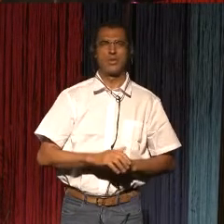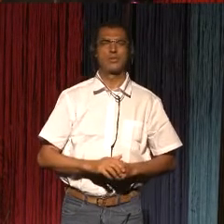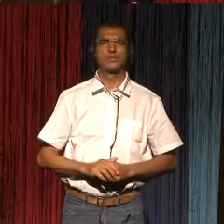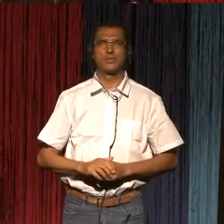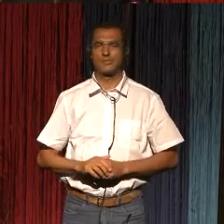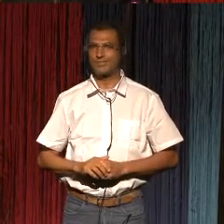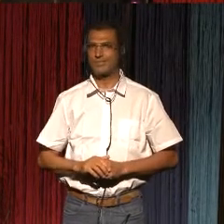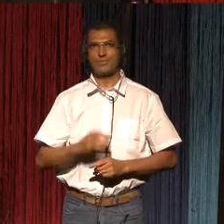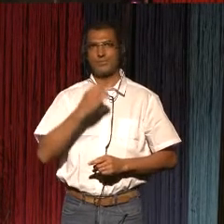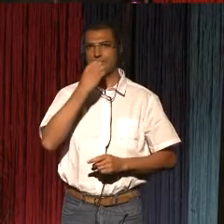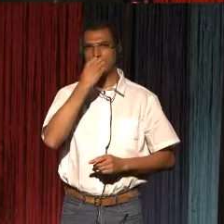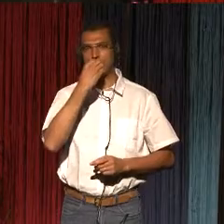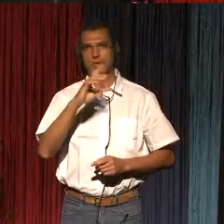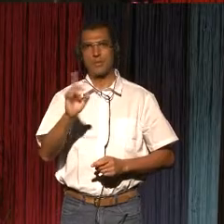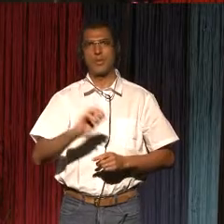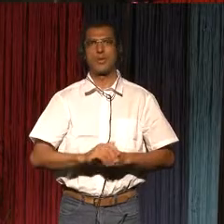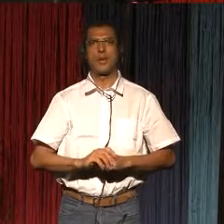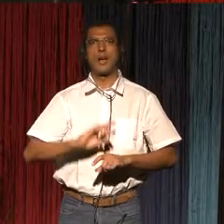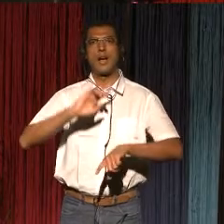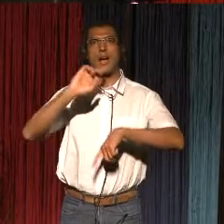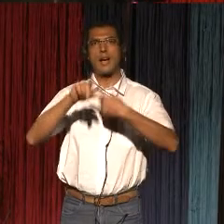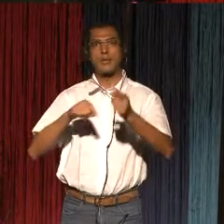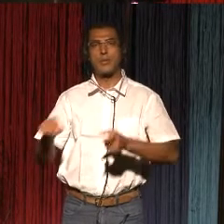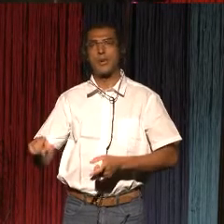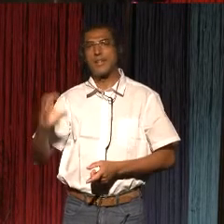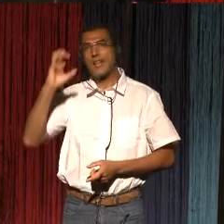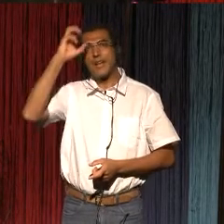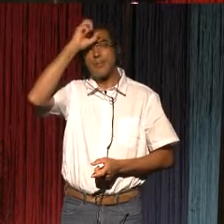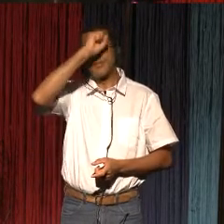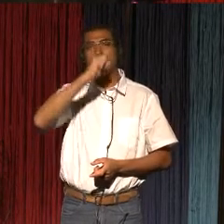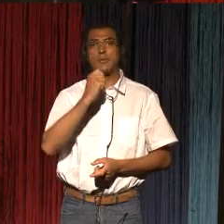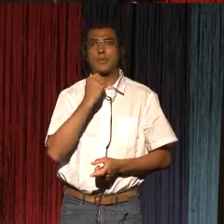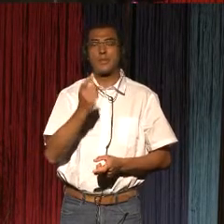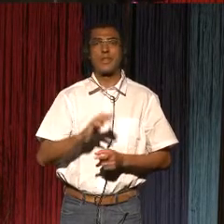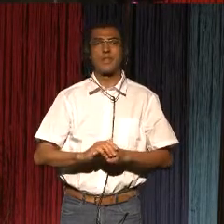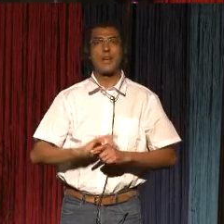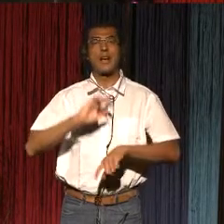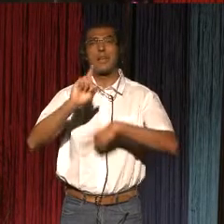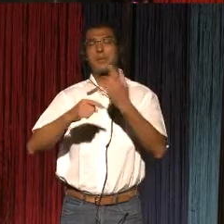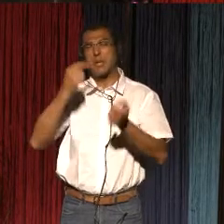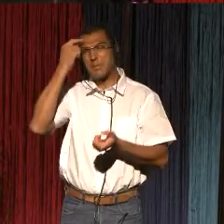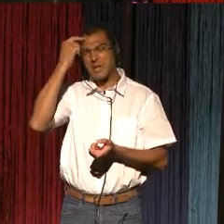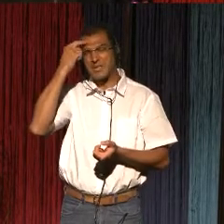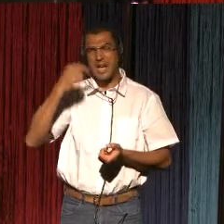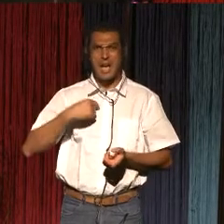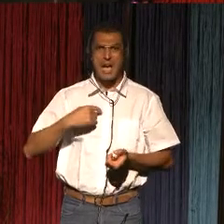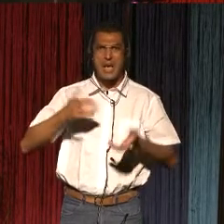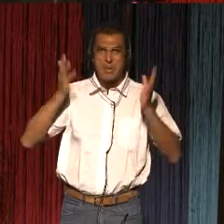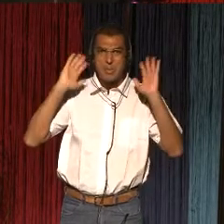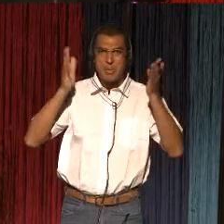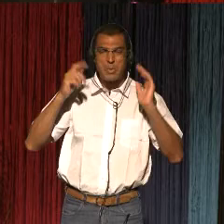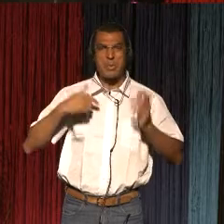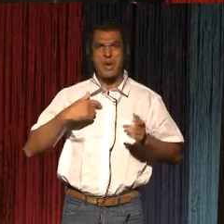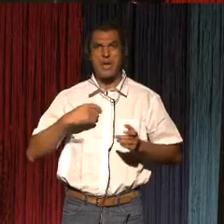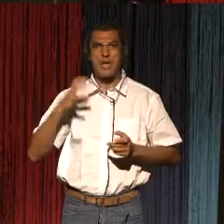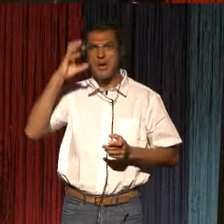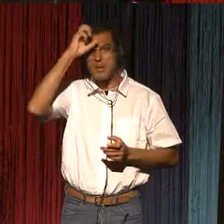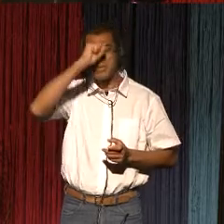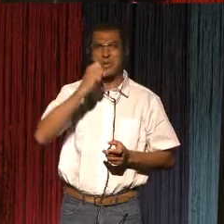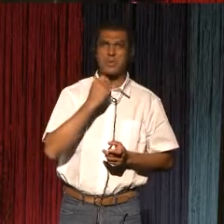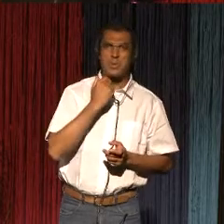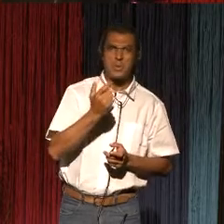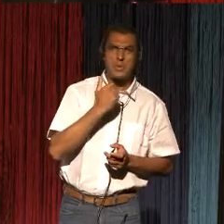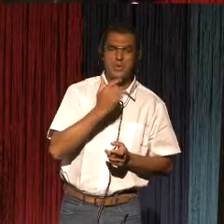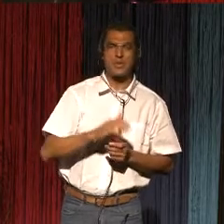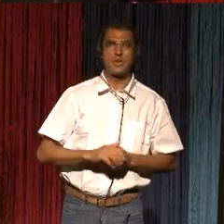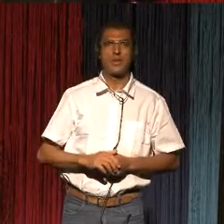vamos comprometer a capacidade de como elas se veem. Elas vão se acharem burras que não conseguem aprender. As crianças que